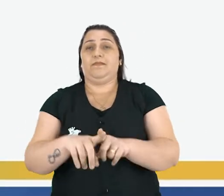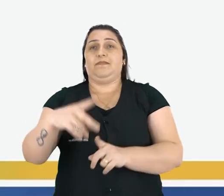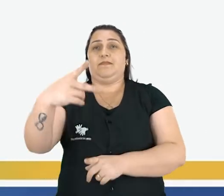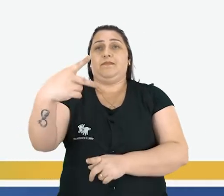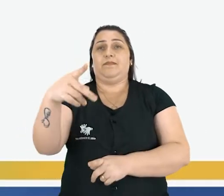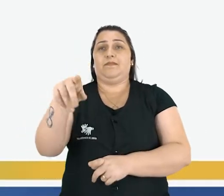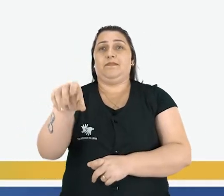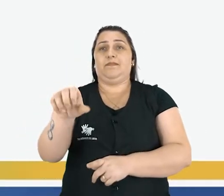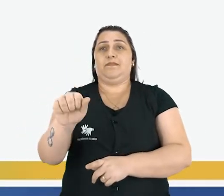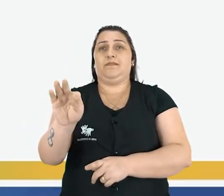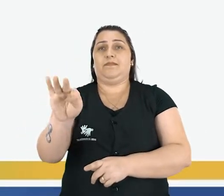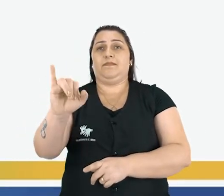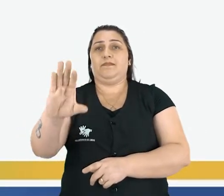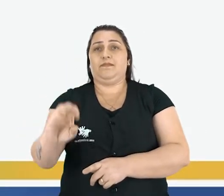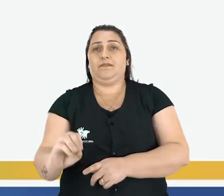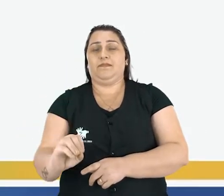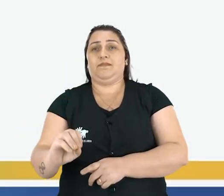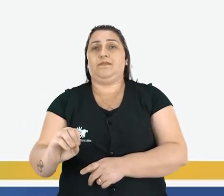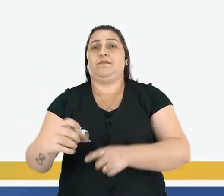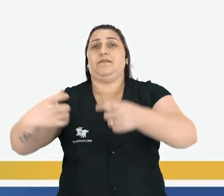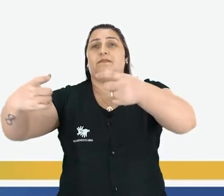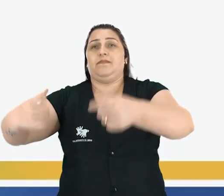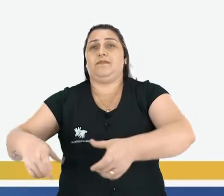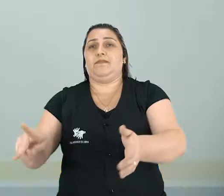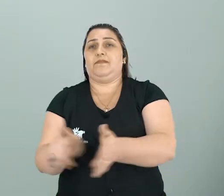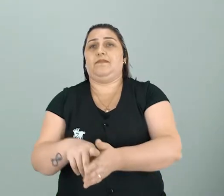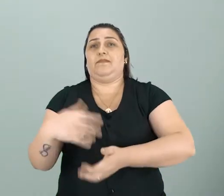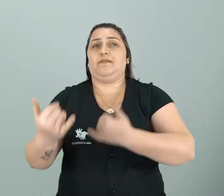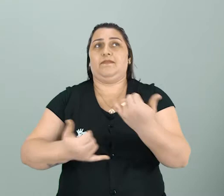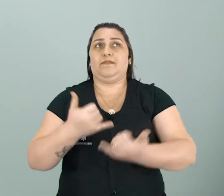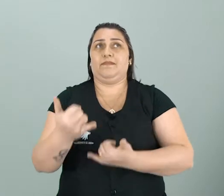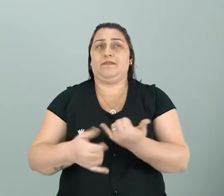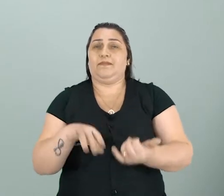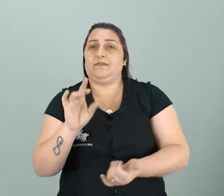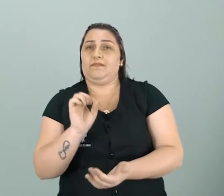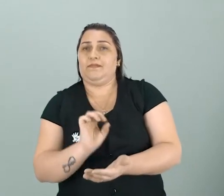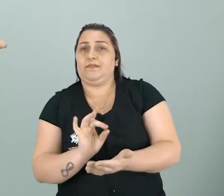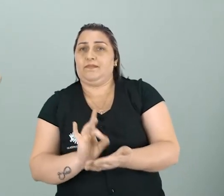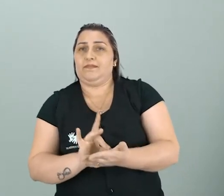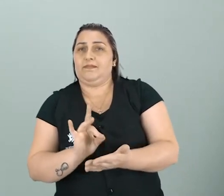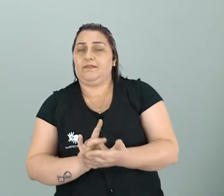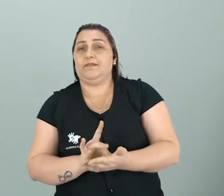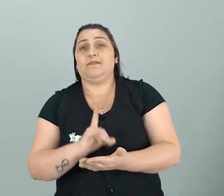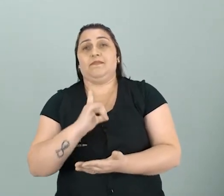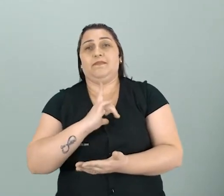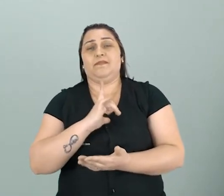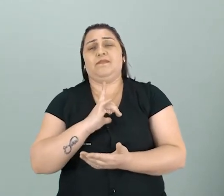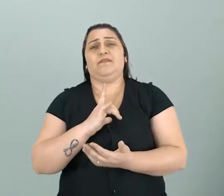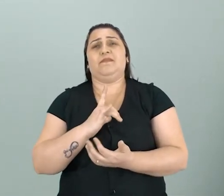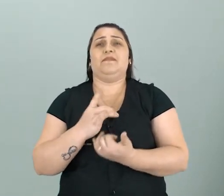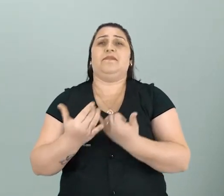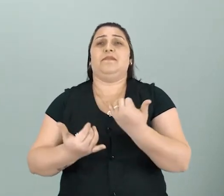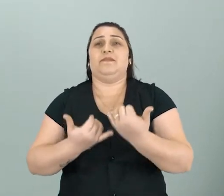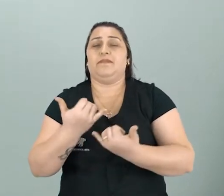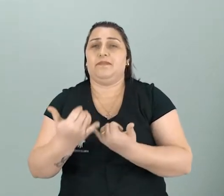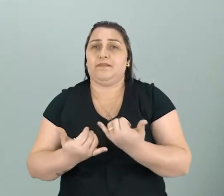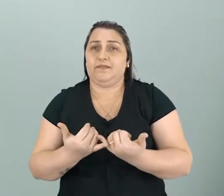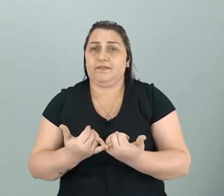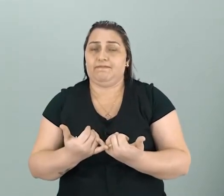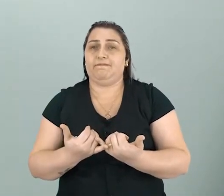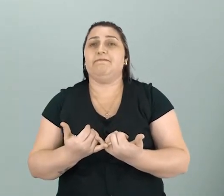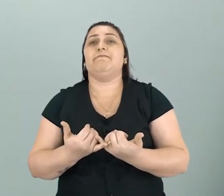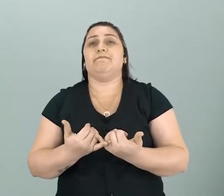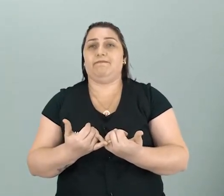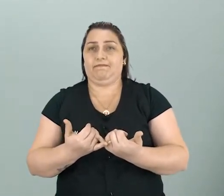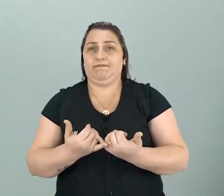Pátio geralmente têm na escola o pátio não é mesmo o pátio serve para que o pátio serve